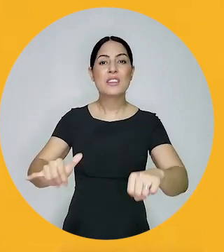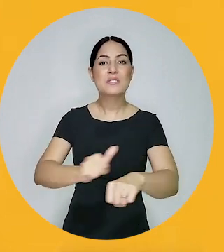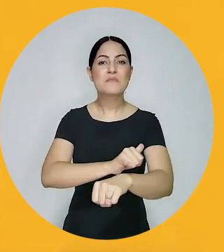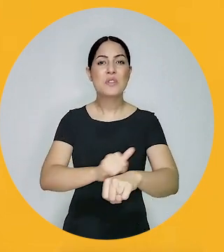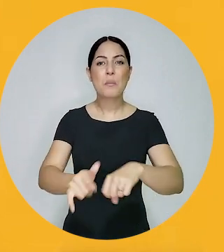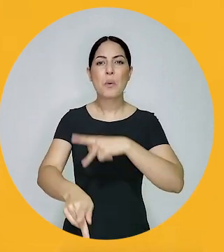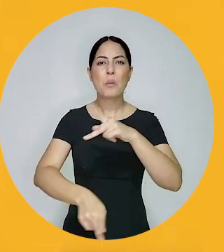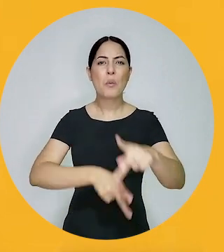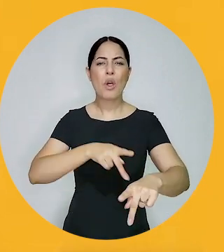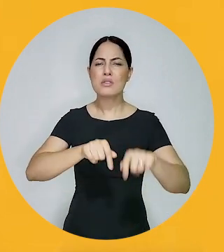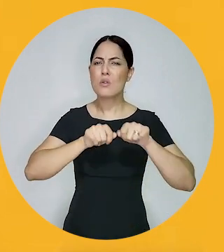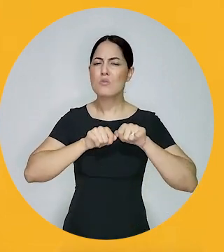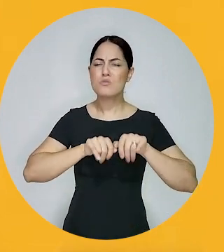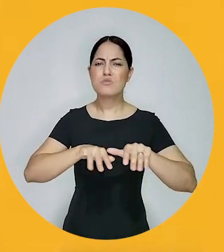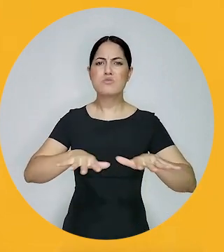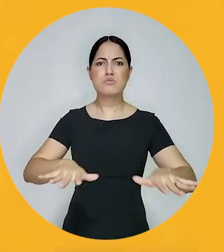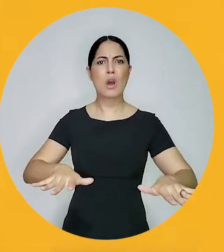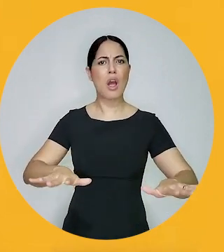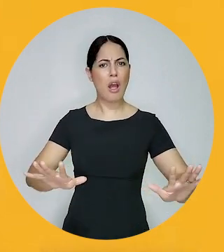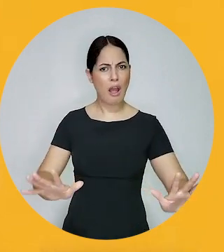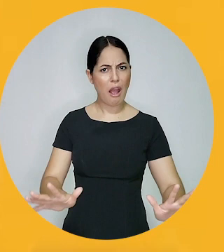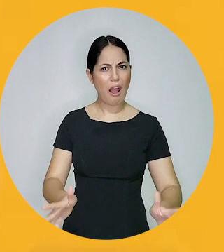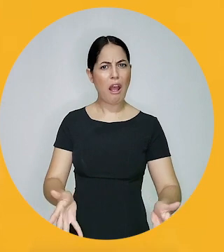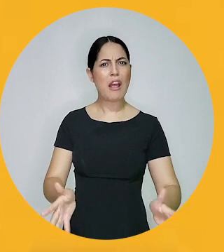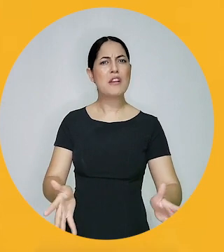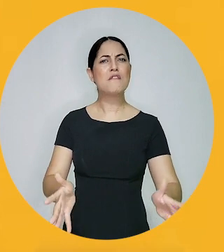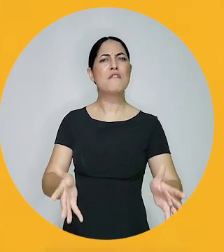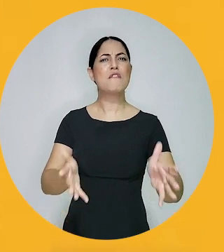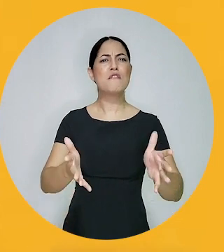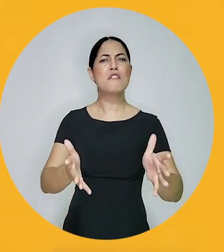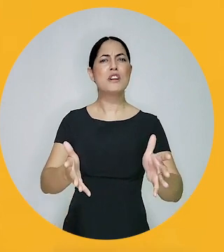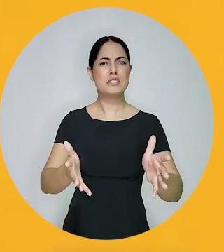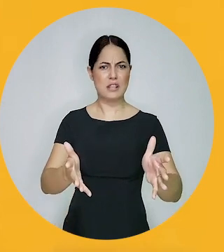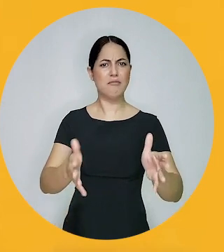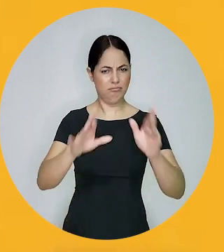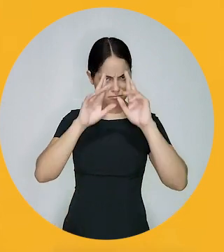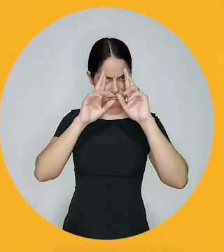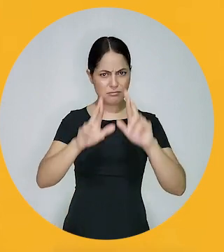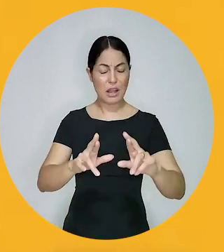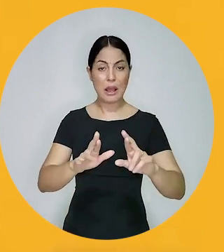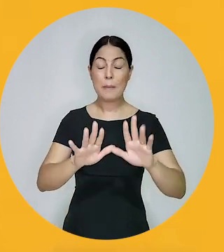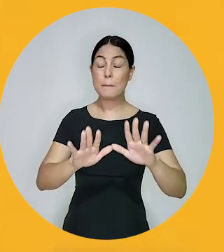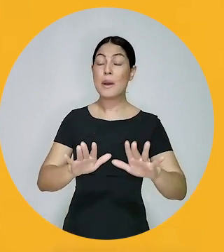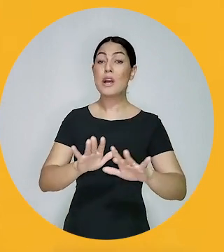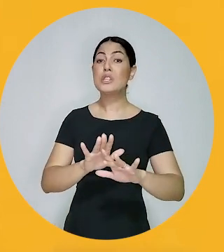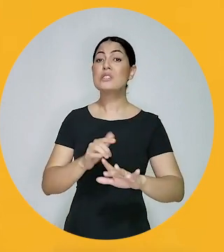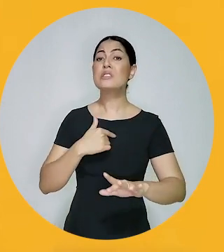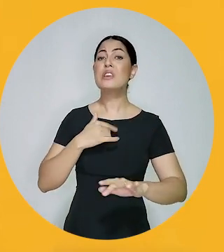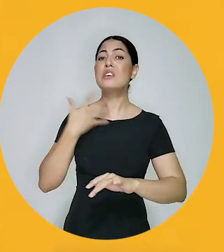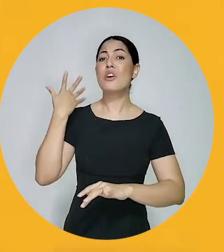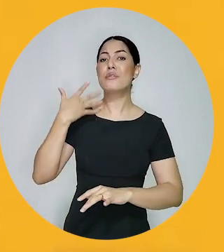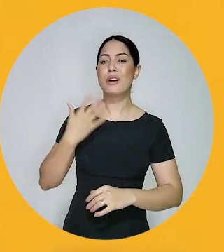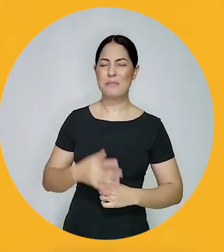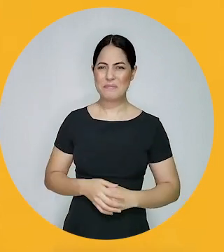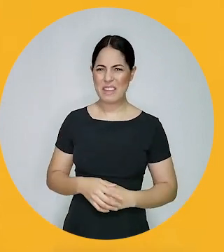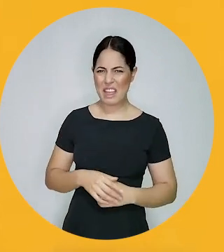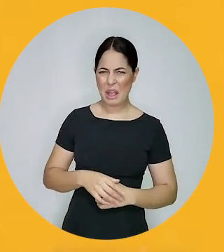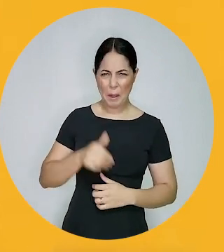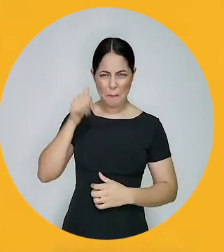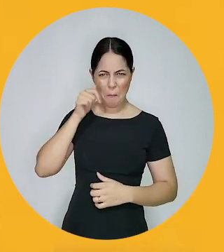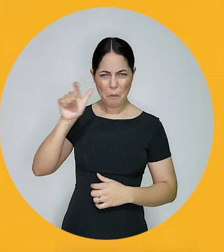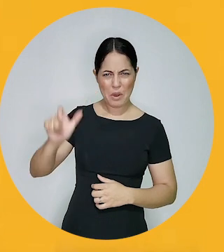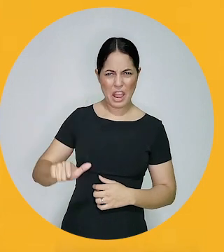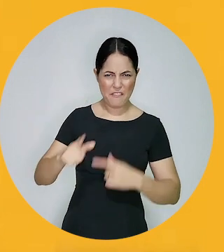comunicação, aos meios de atingir toda e qualquer população. Eu costumo dizer que o problema da violência, o problema